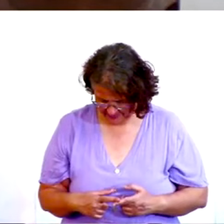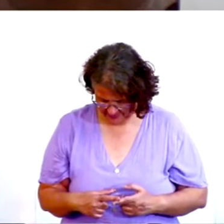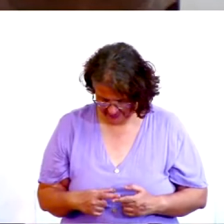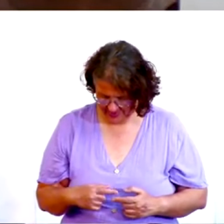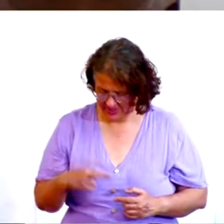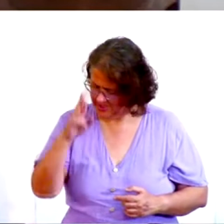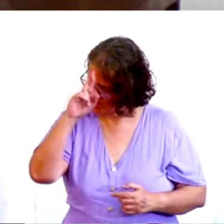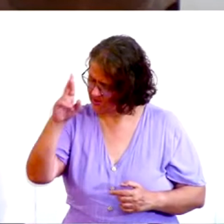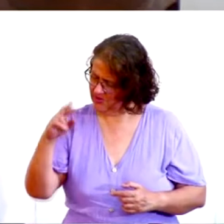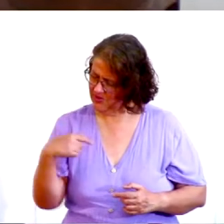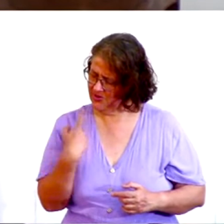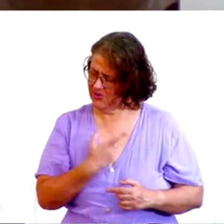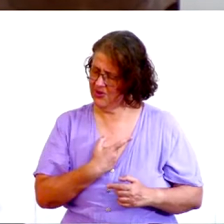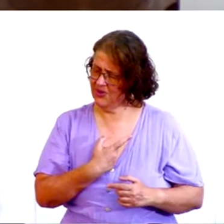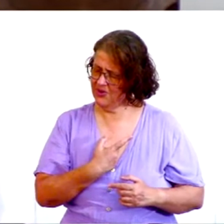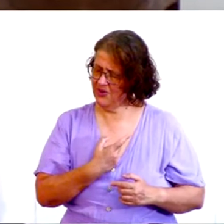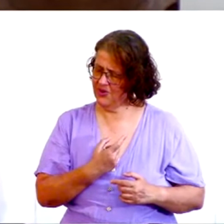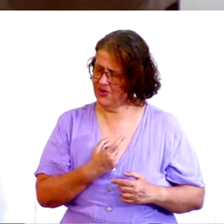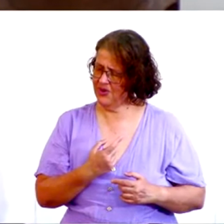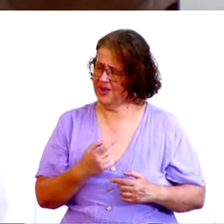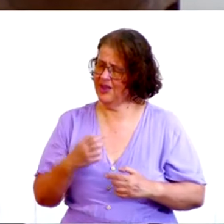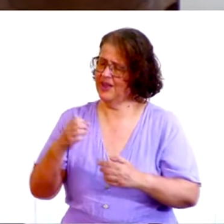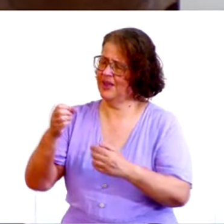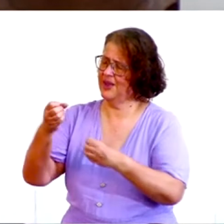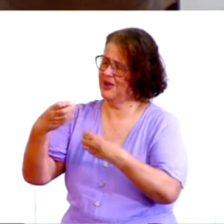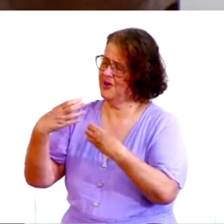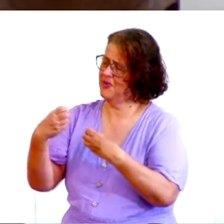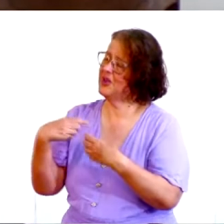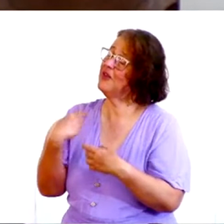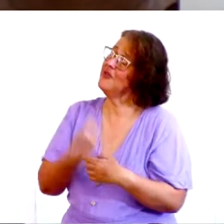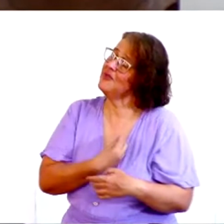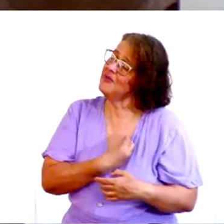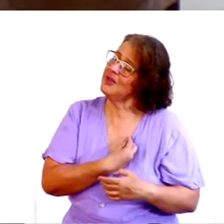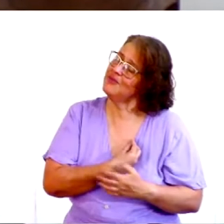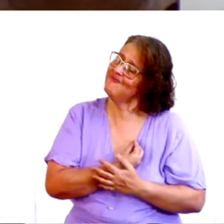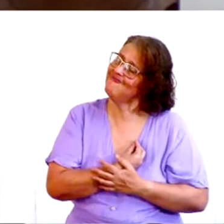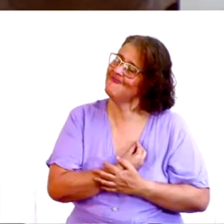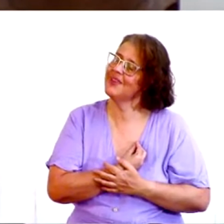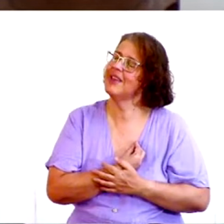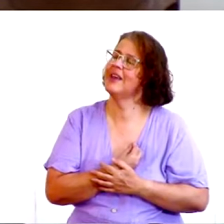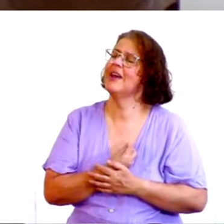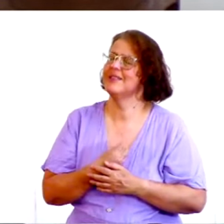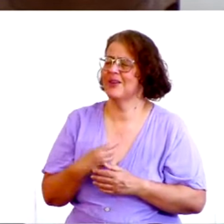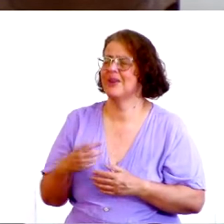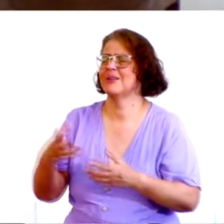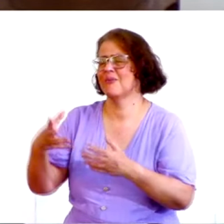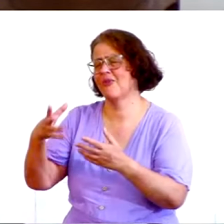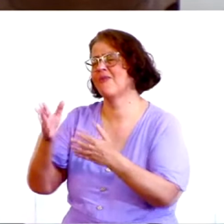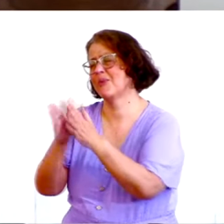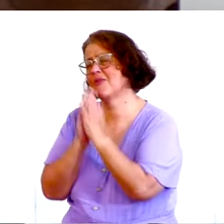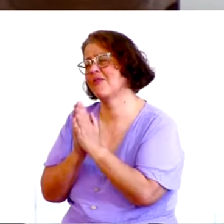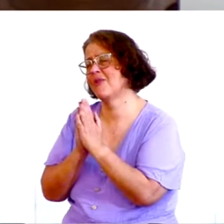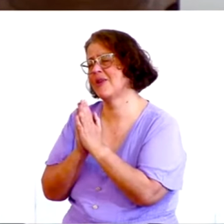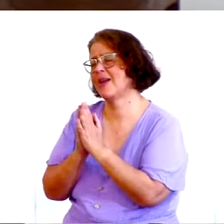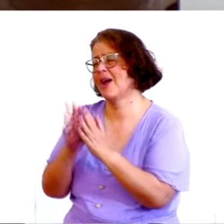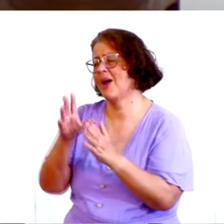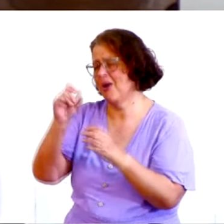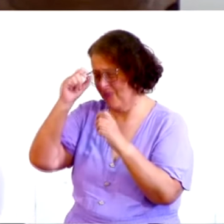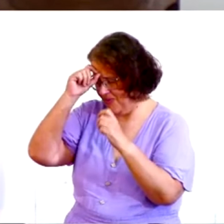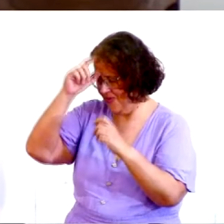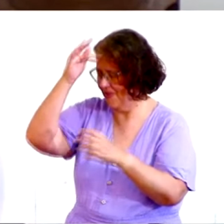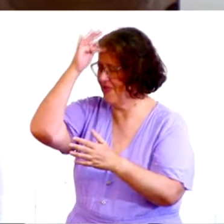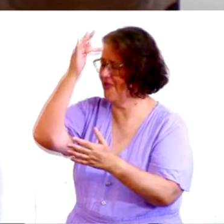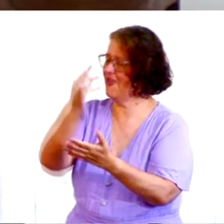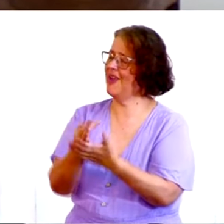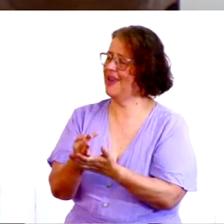senhor em tempos assim como os que nós estamos vivendo aumenta a fé no nosso coração ajuda-nos a